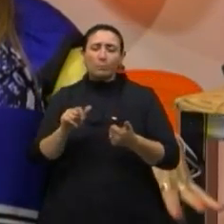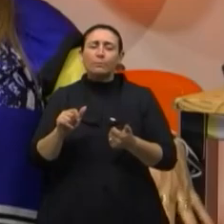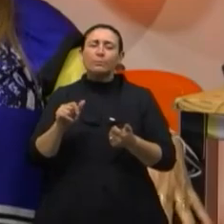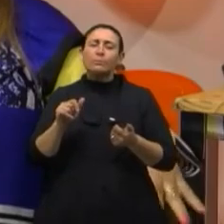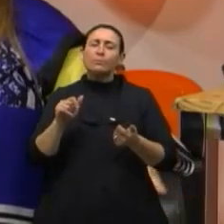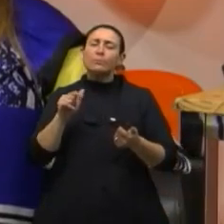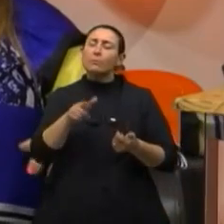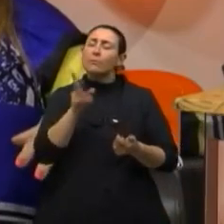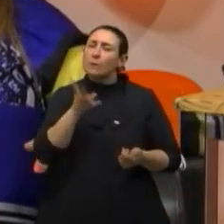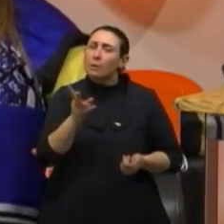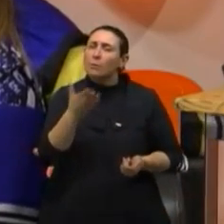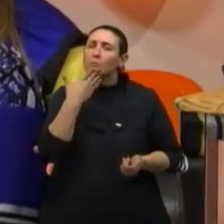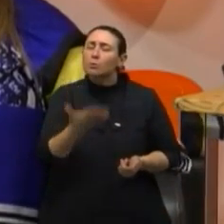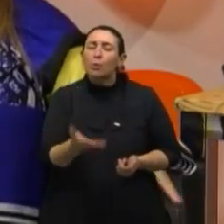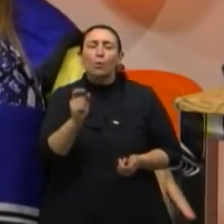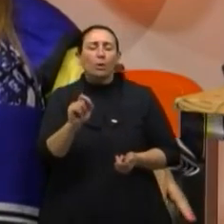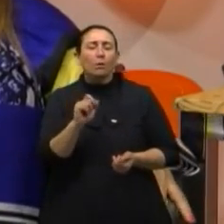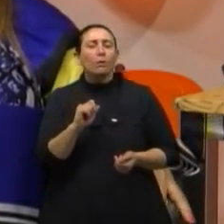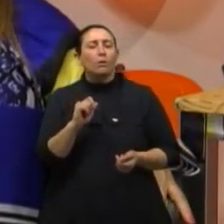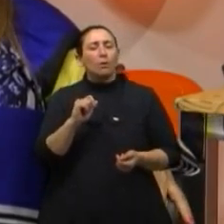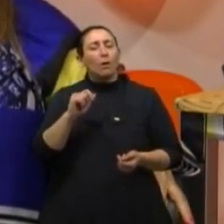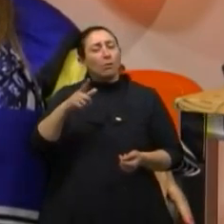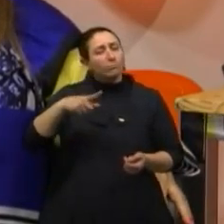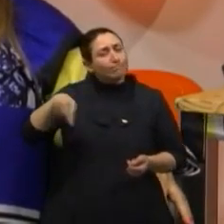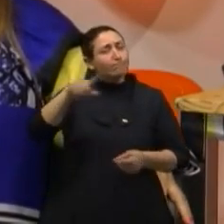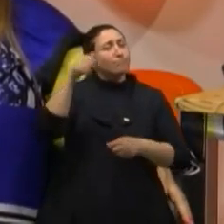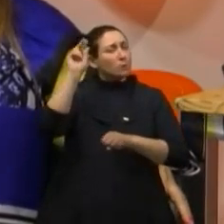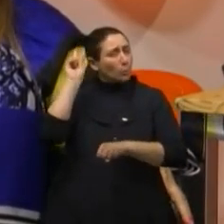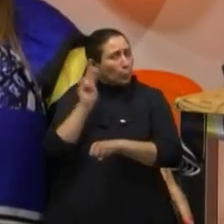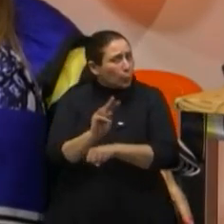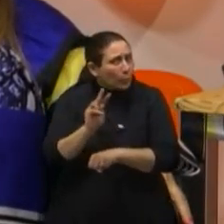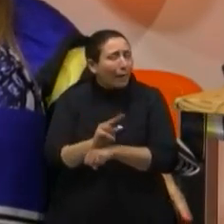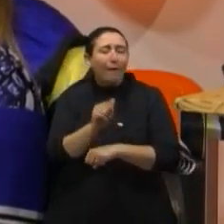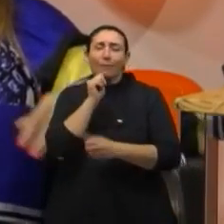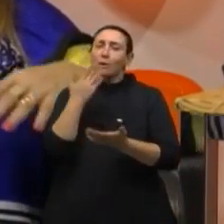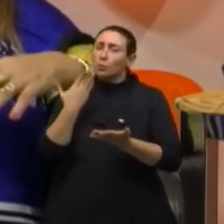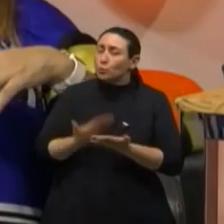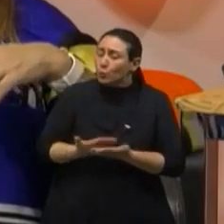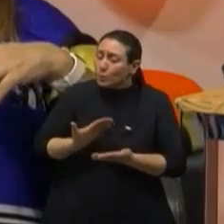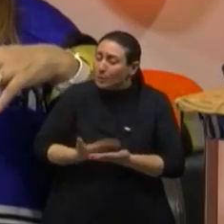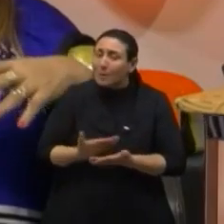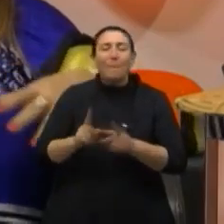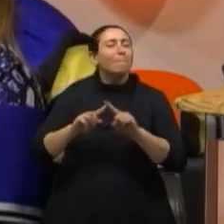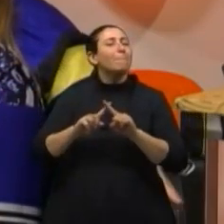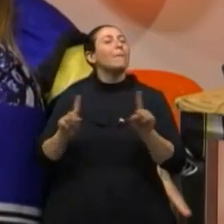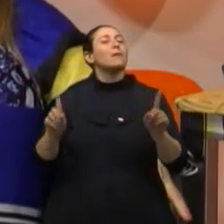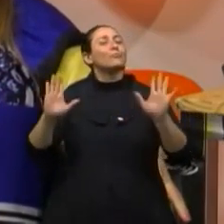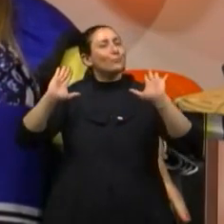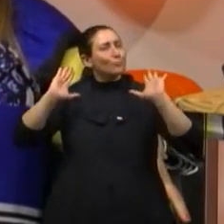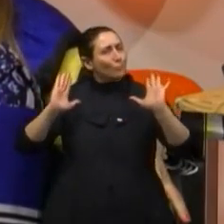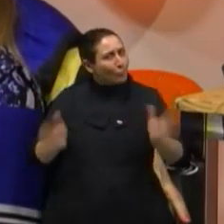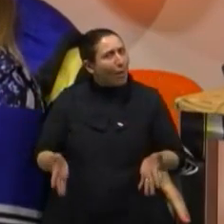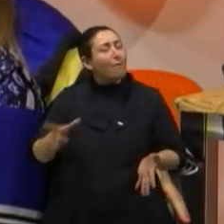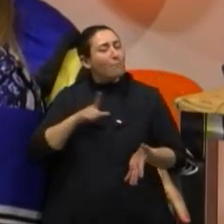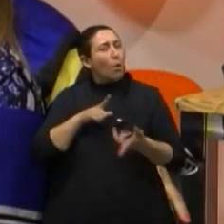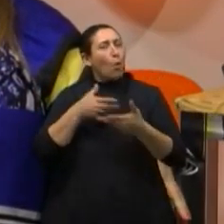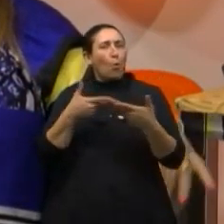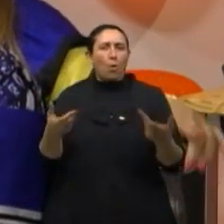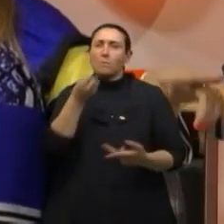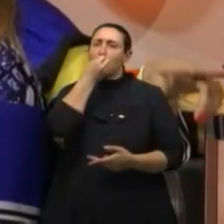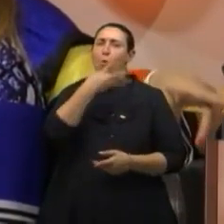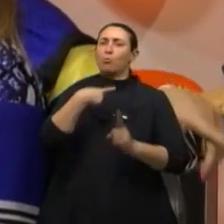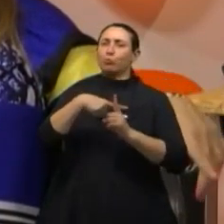solicitado que se tenha cuidado é uma coisa que está sendo ainda estudada mas que já é já tem benefícios